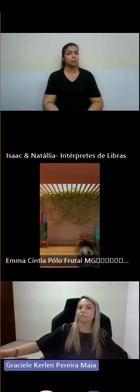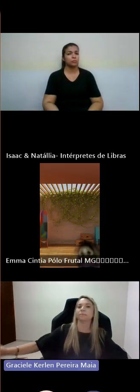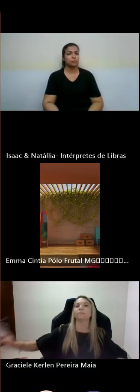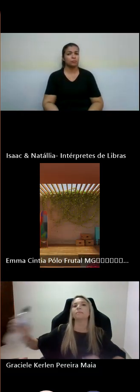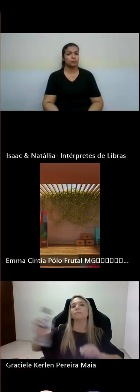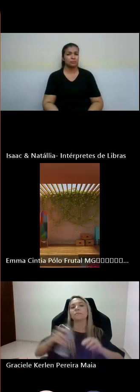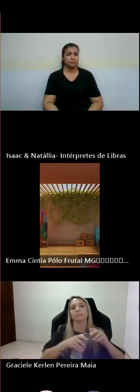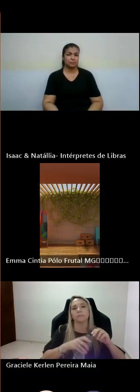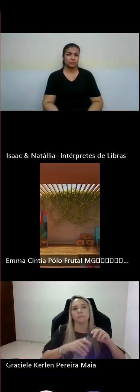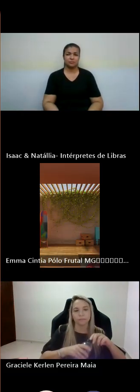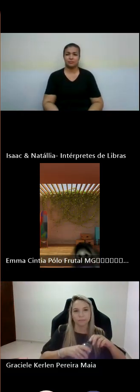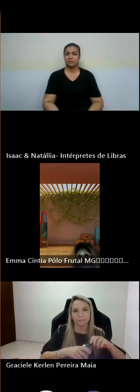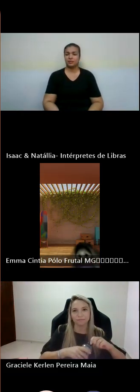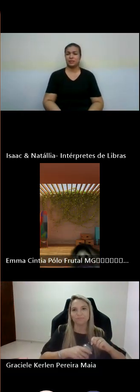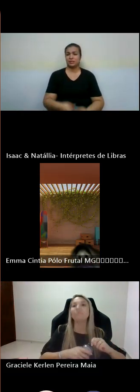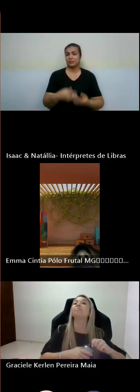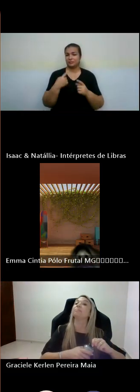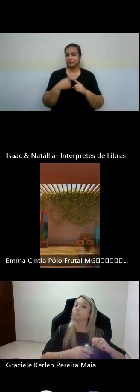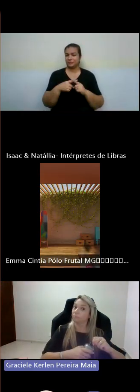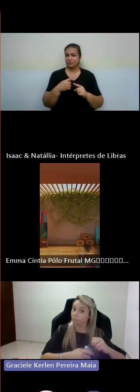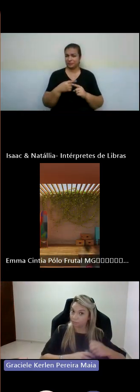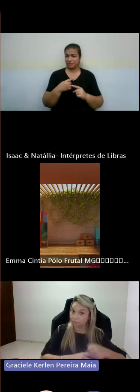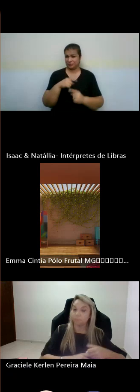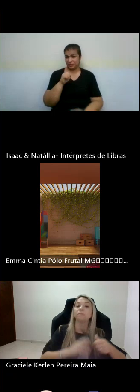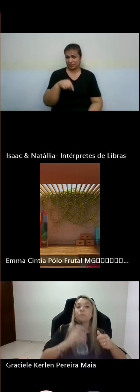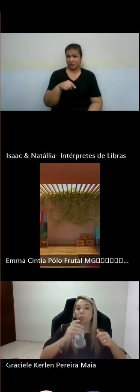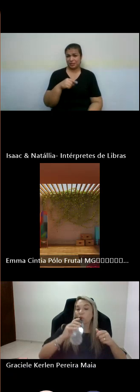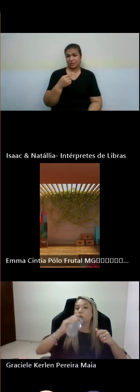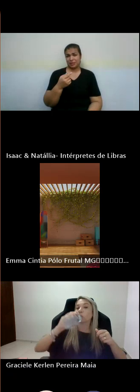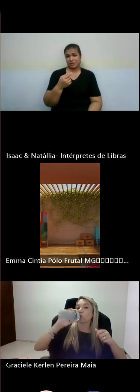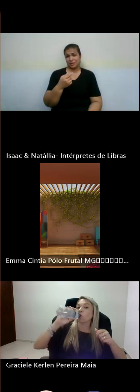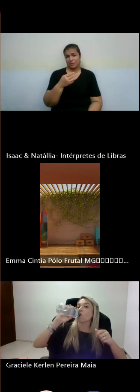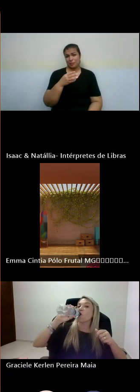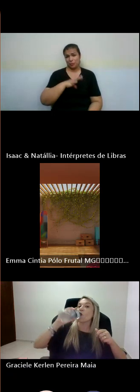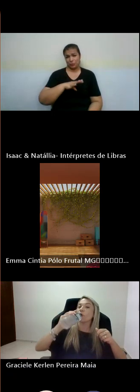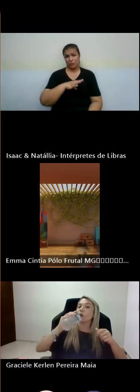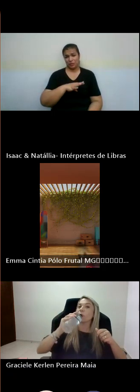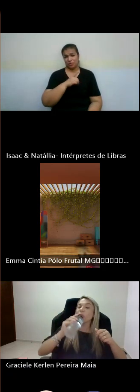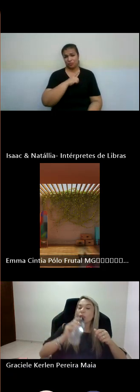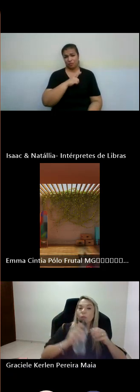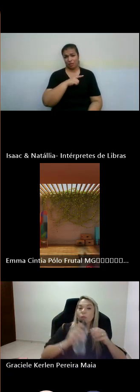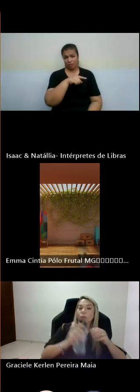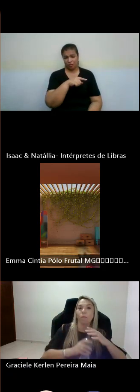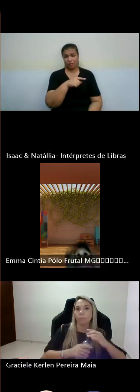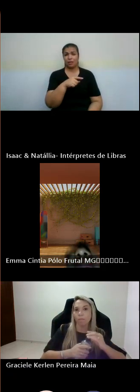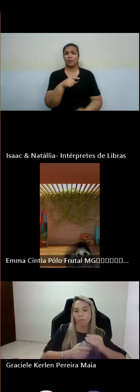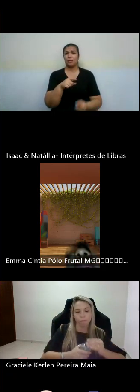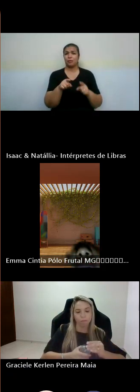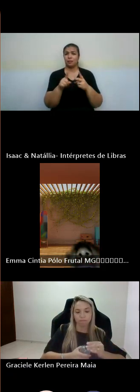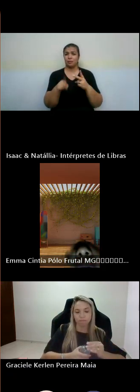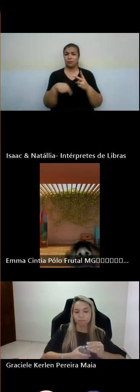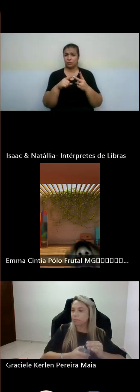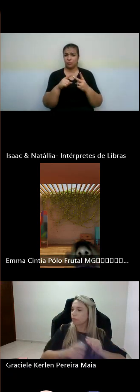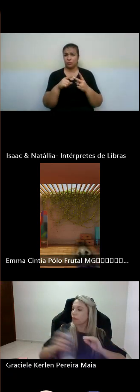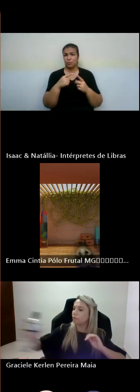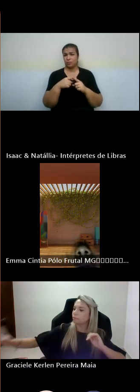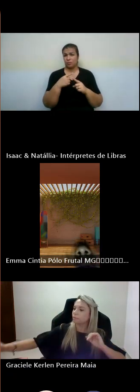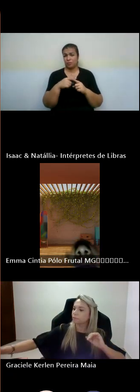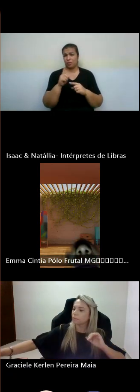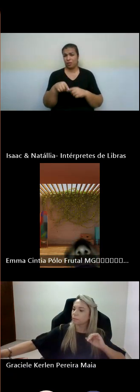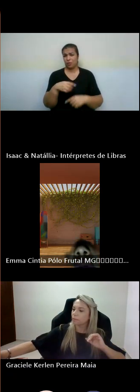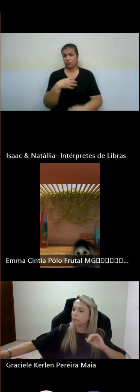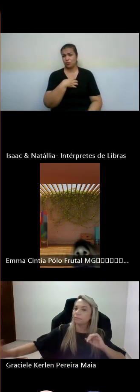Arte. Primeiro, porque está em, em português, e segundo, porque é uma forma